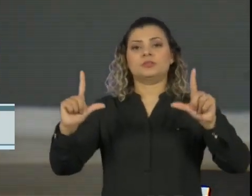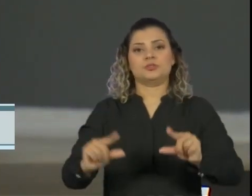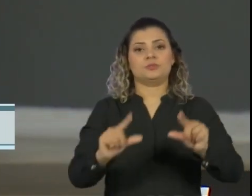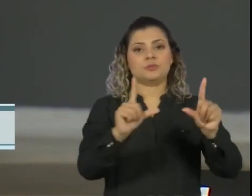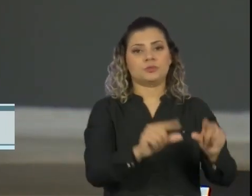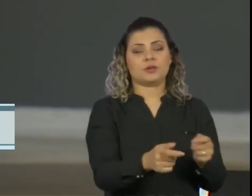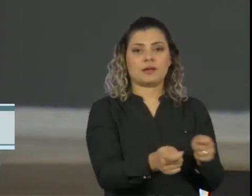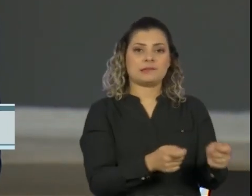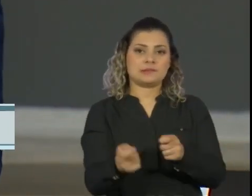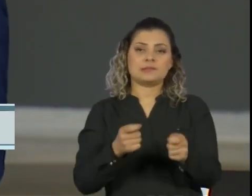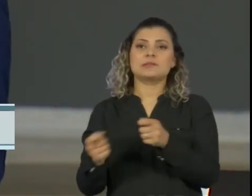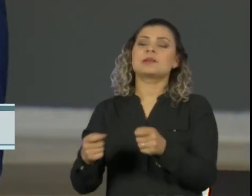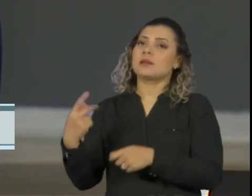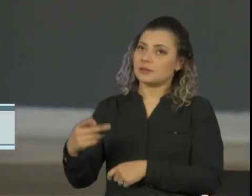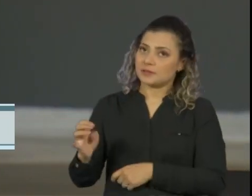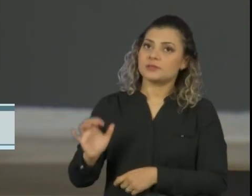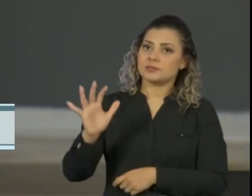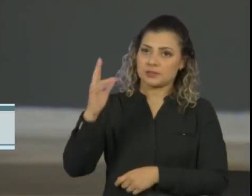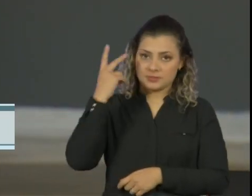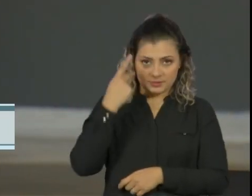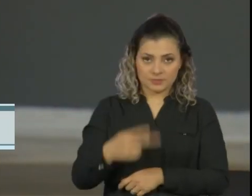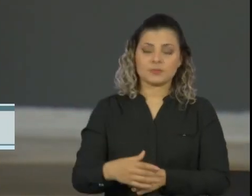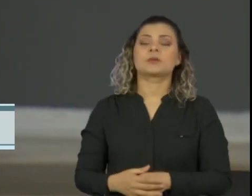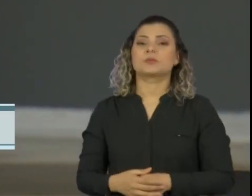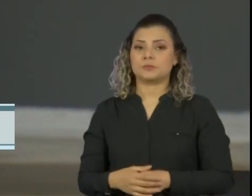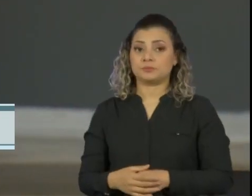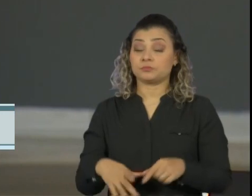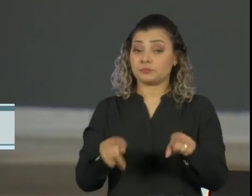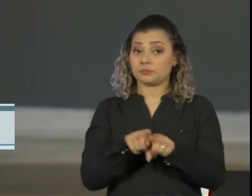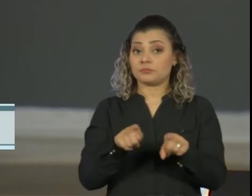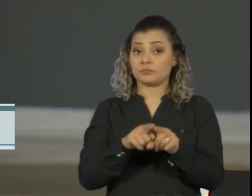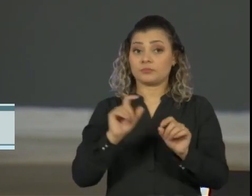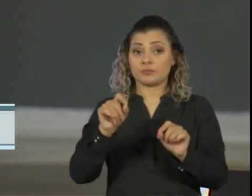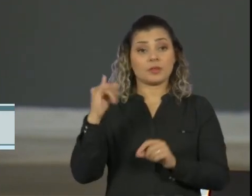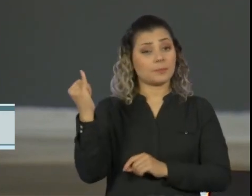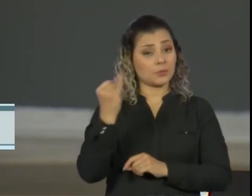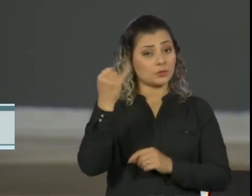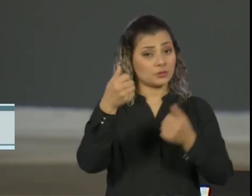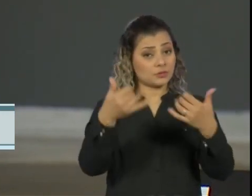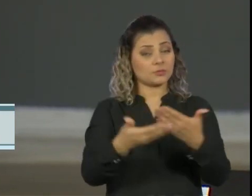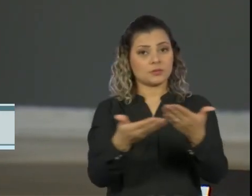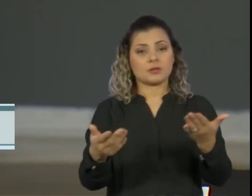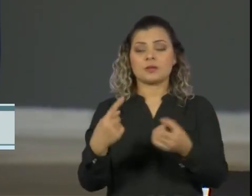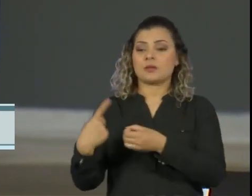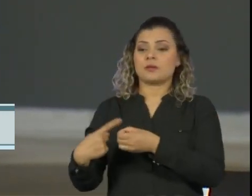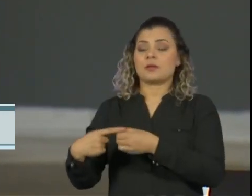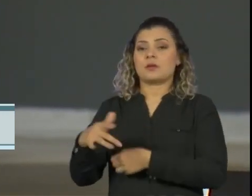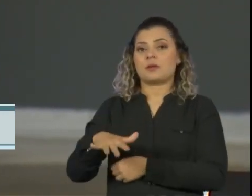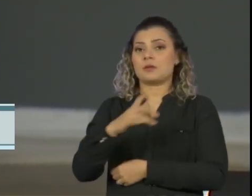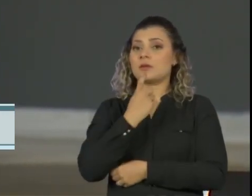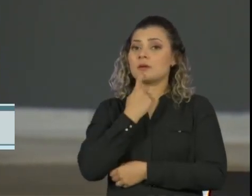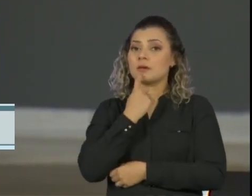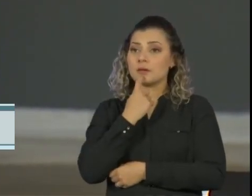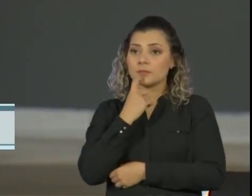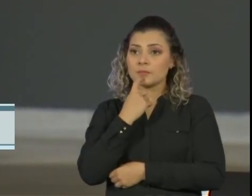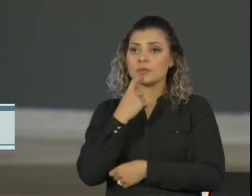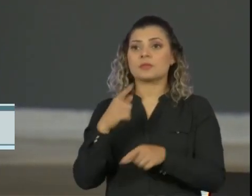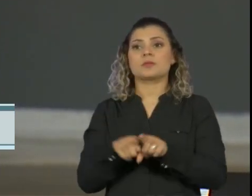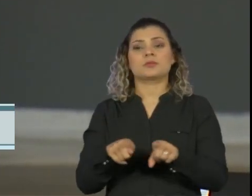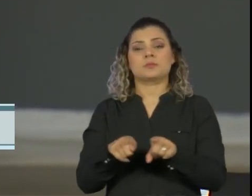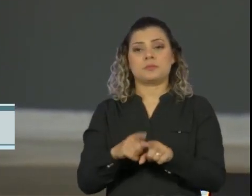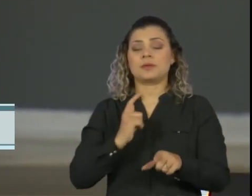de letalidade aqui no estado de São Paulo. Também é fundamental dizer, a região de Campinas, se já tinha